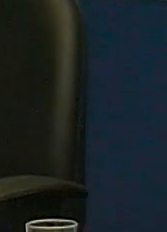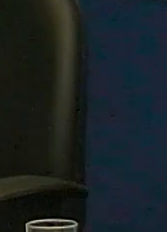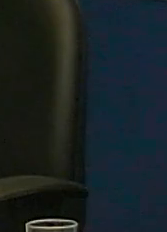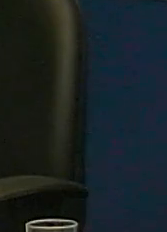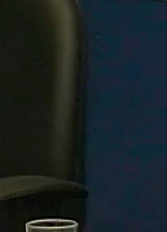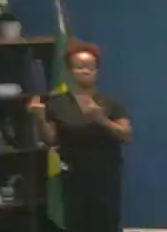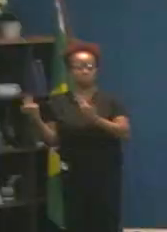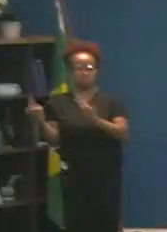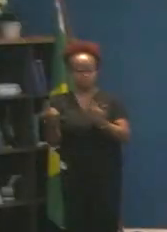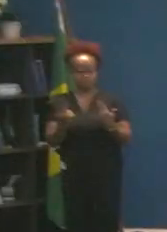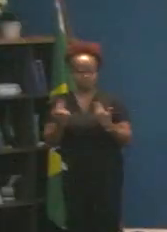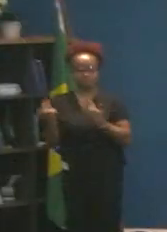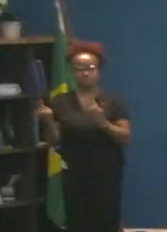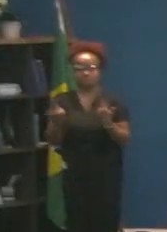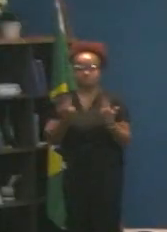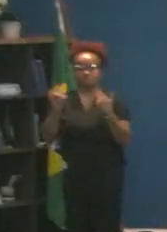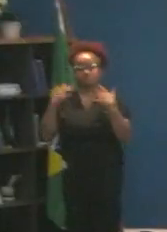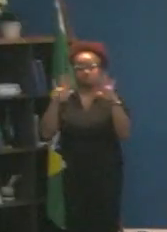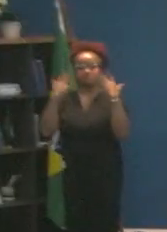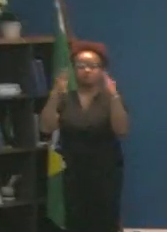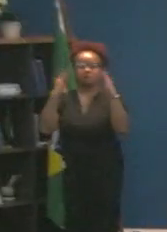pais.